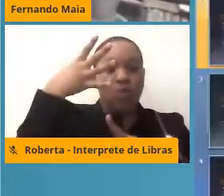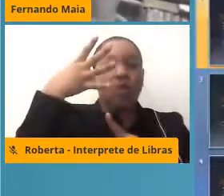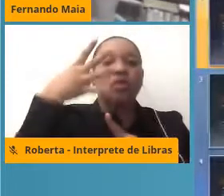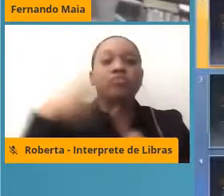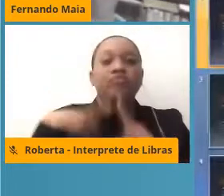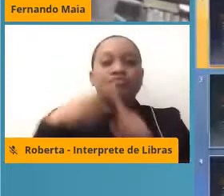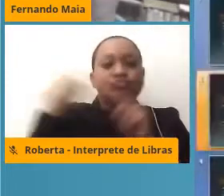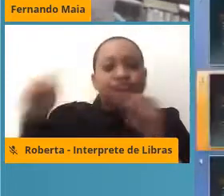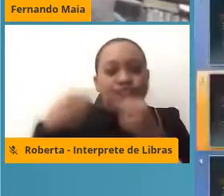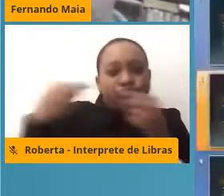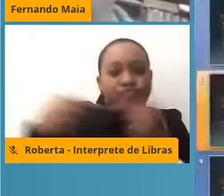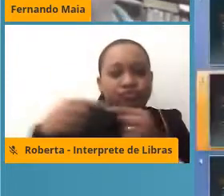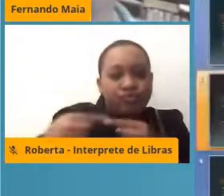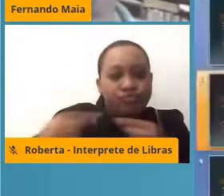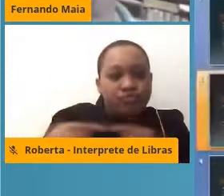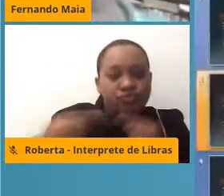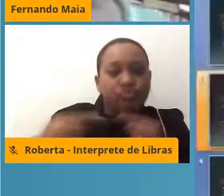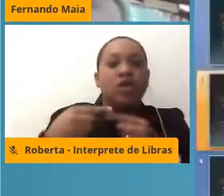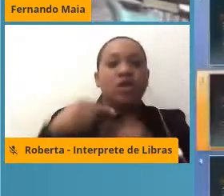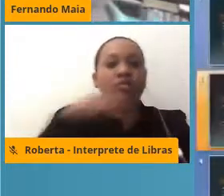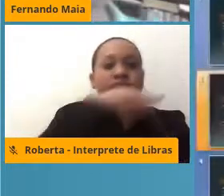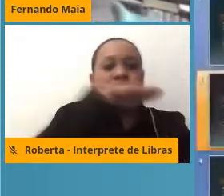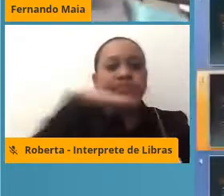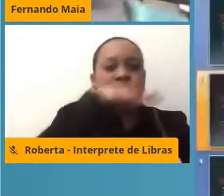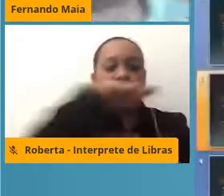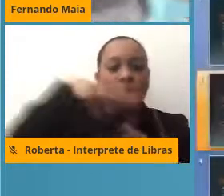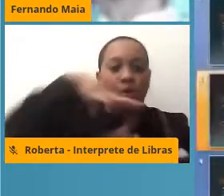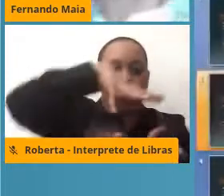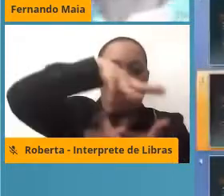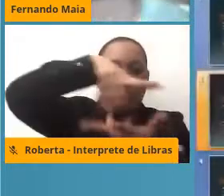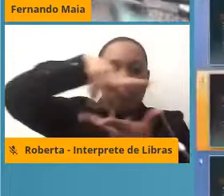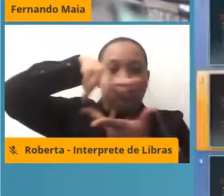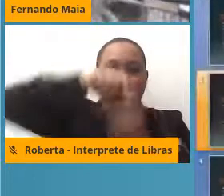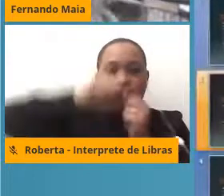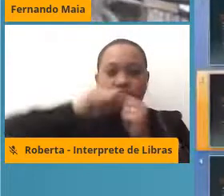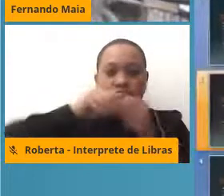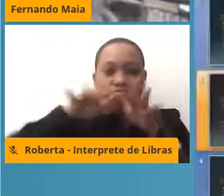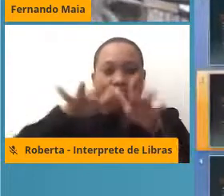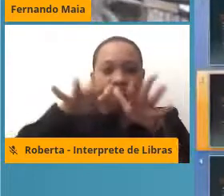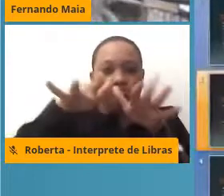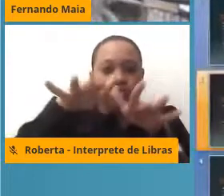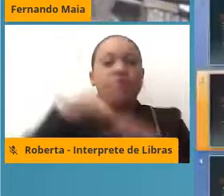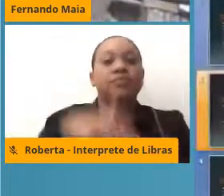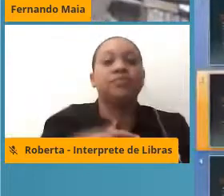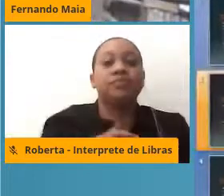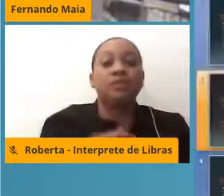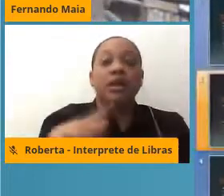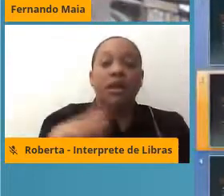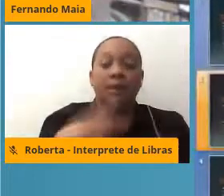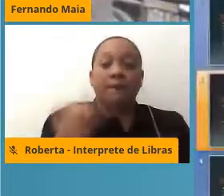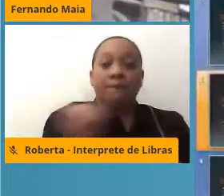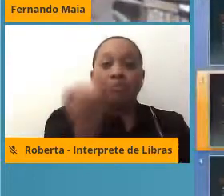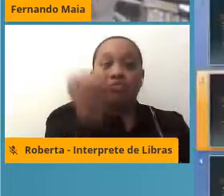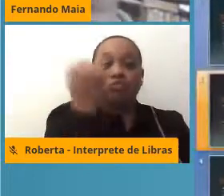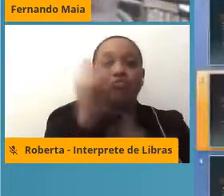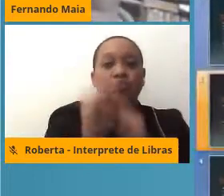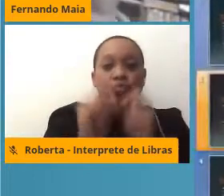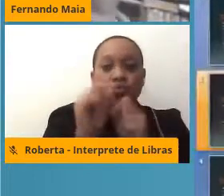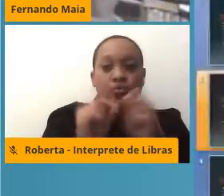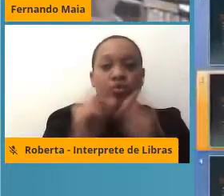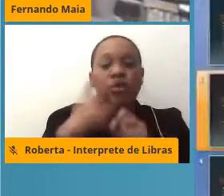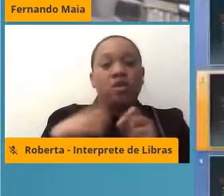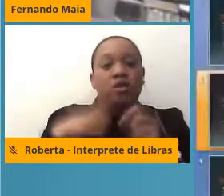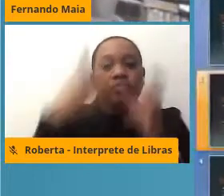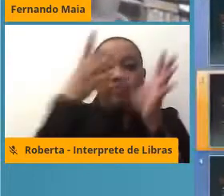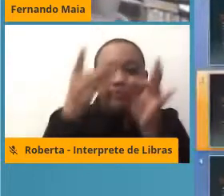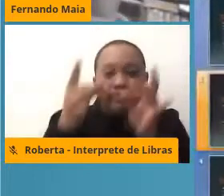que circulam no mundo todo. Eles apresentam alguns antígenos de superfície importantes, que não vou entrar em